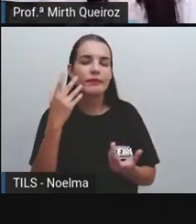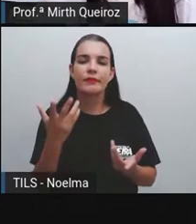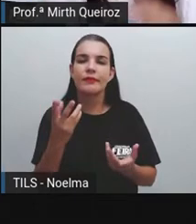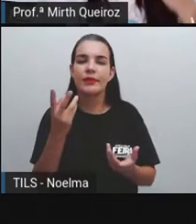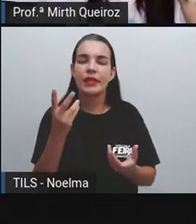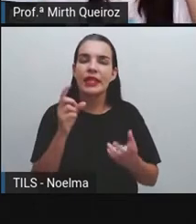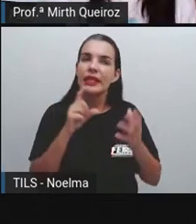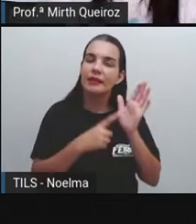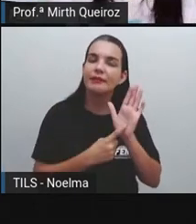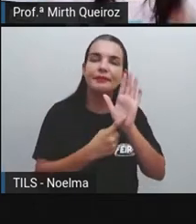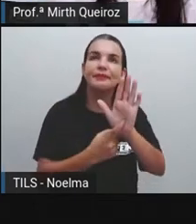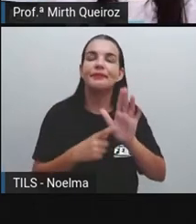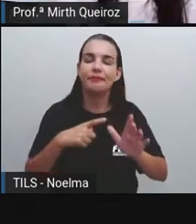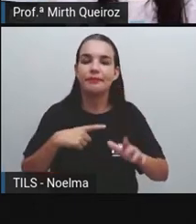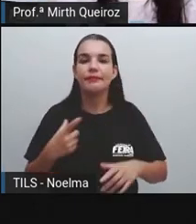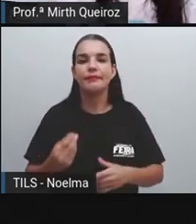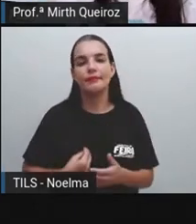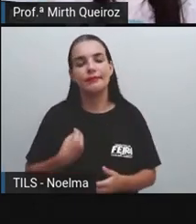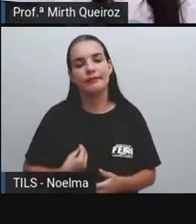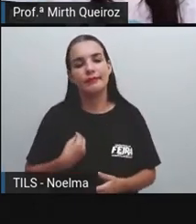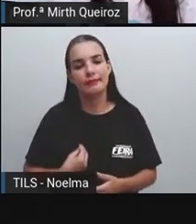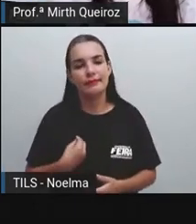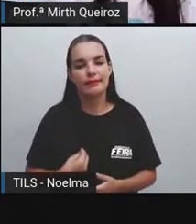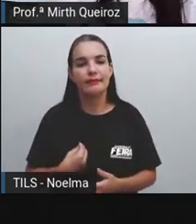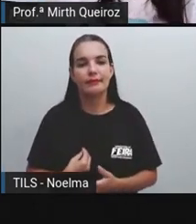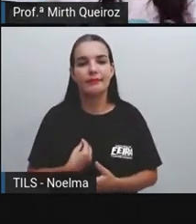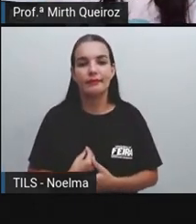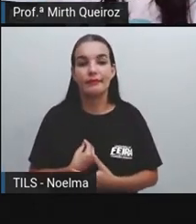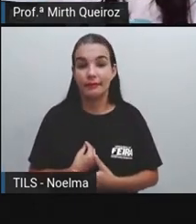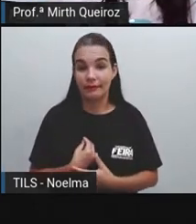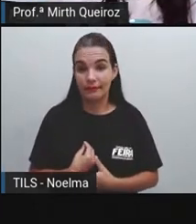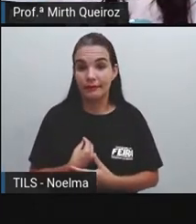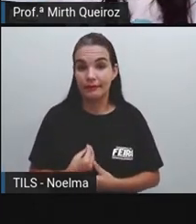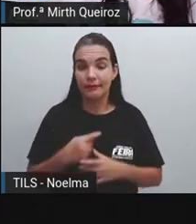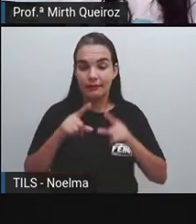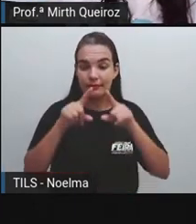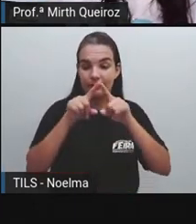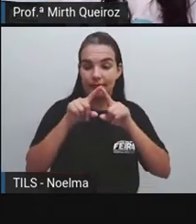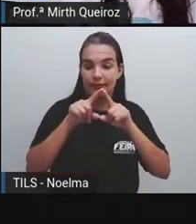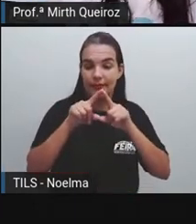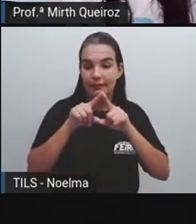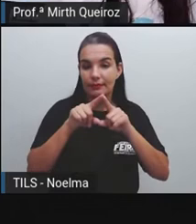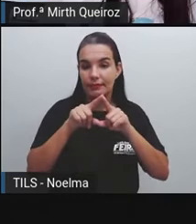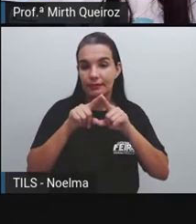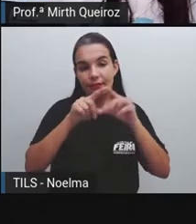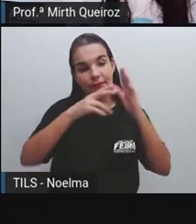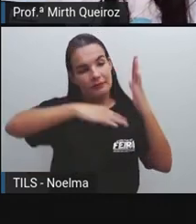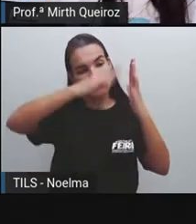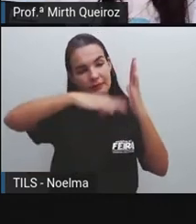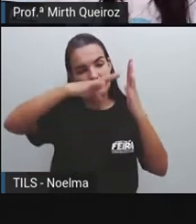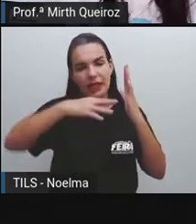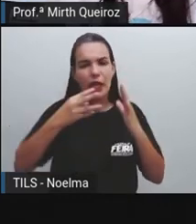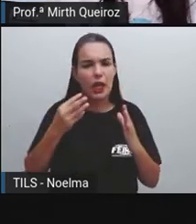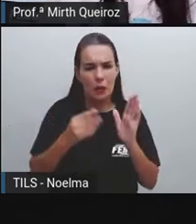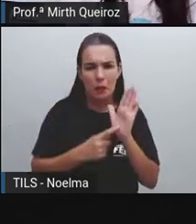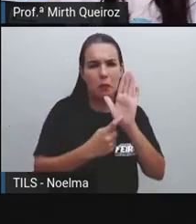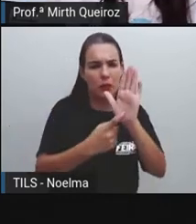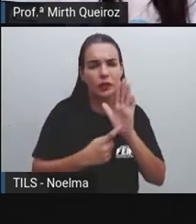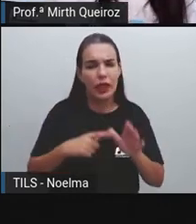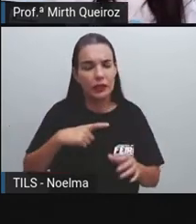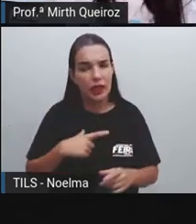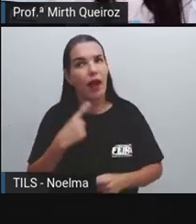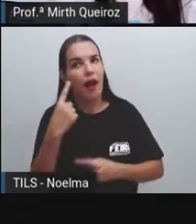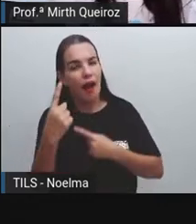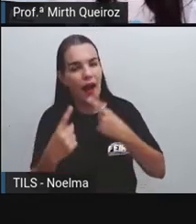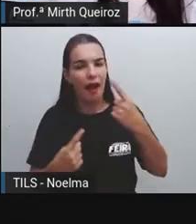há 5 mil anos não foram essas pinturas rupestres, mas são pinturas que demonstrava algum tipo